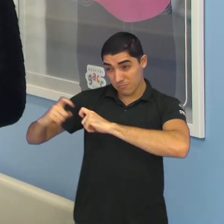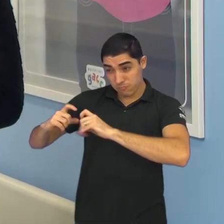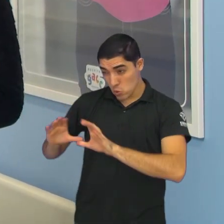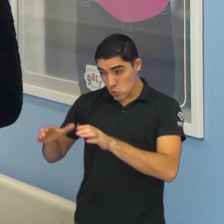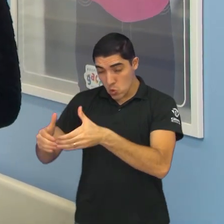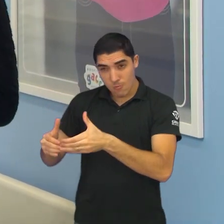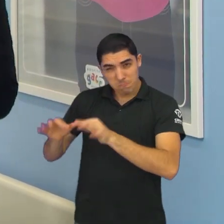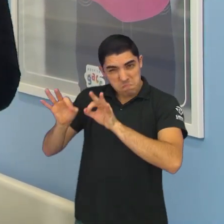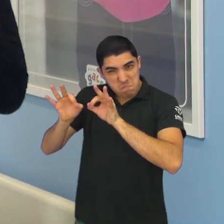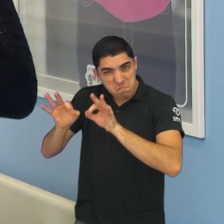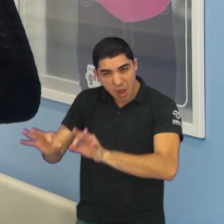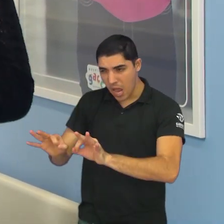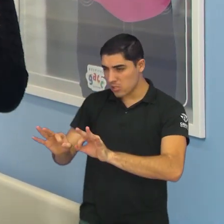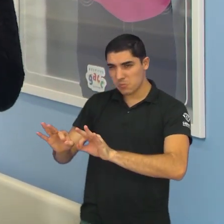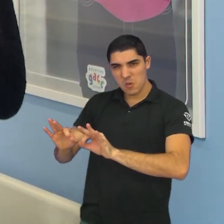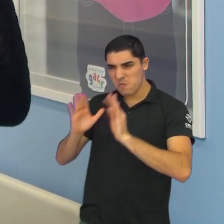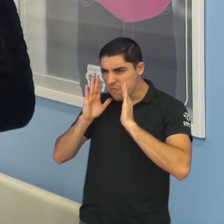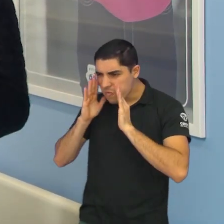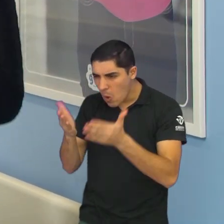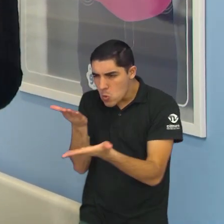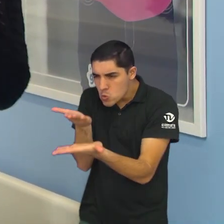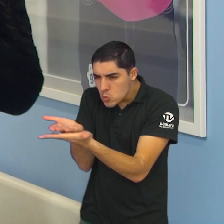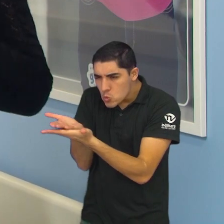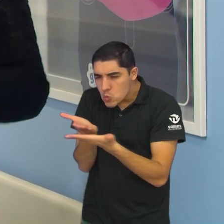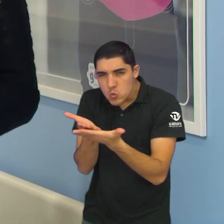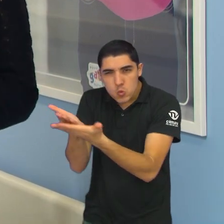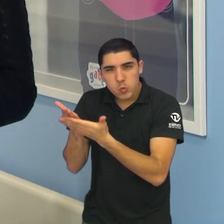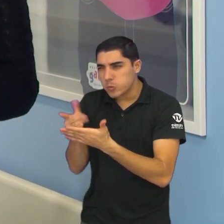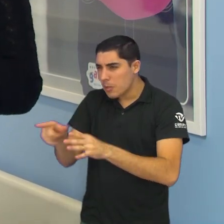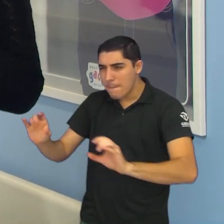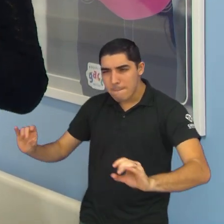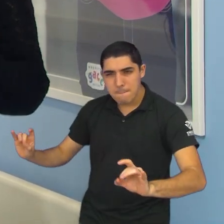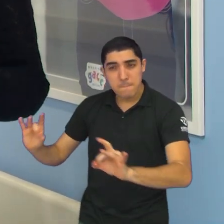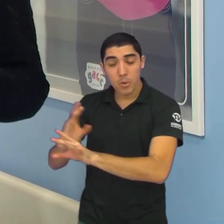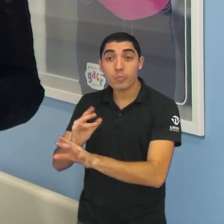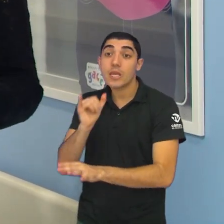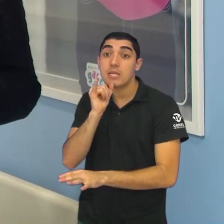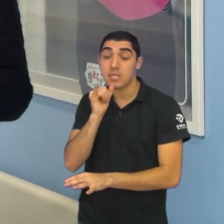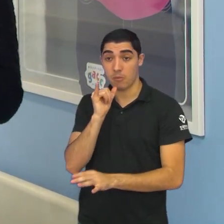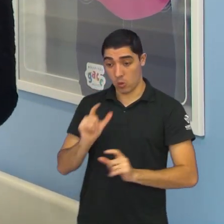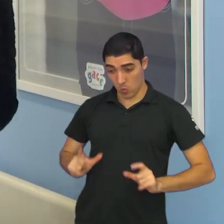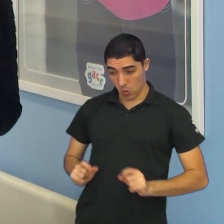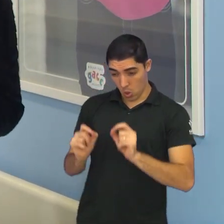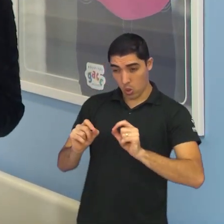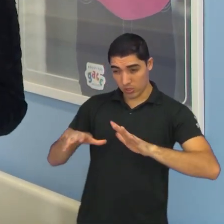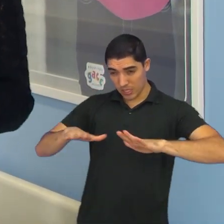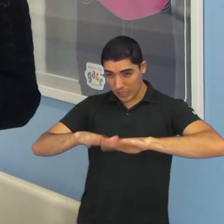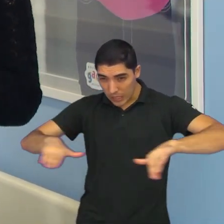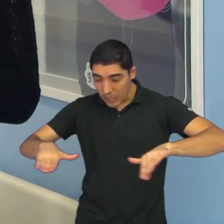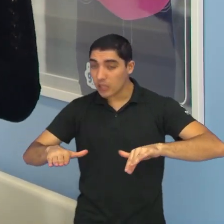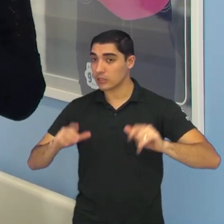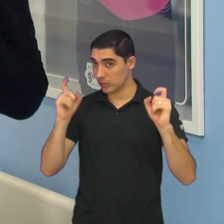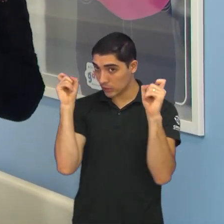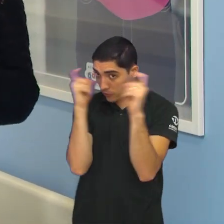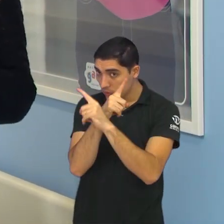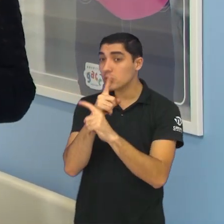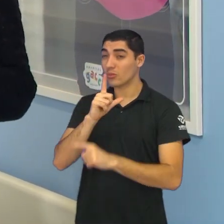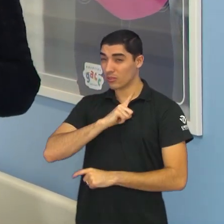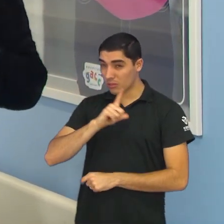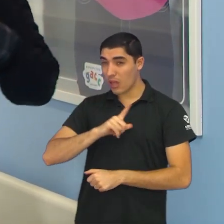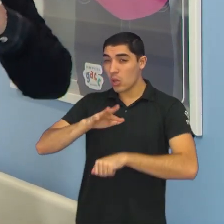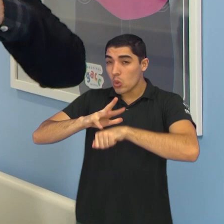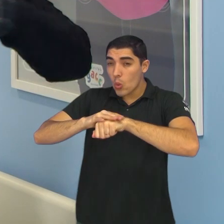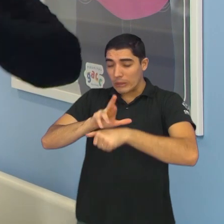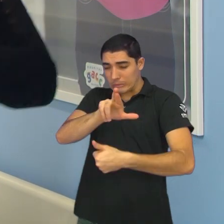altamente especializada, treinada, capacitada, que estuda. Oncologia infanto-juvenil é muito complexo, são muitas